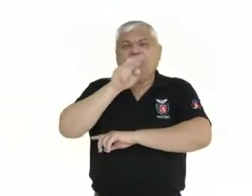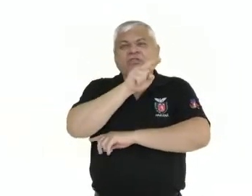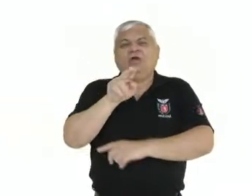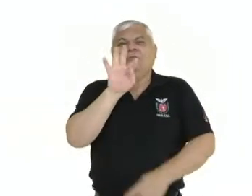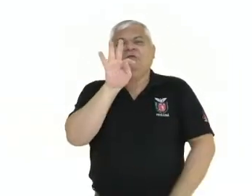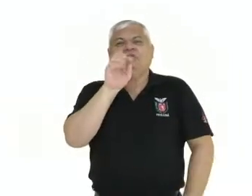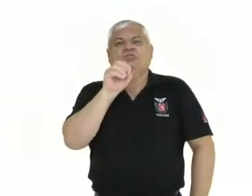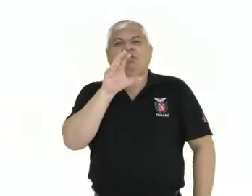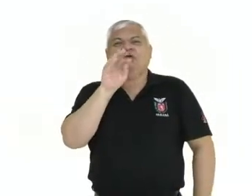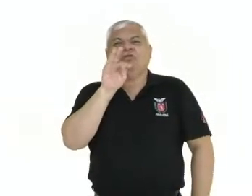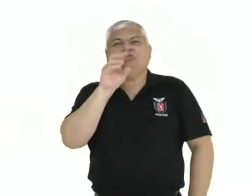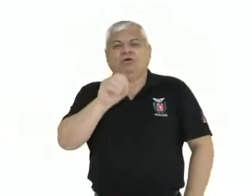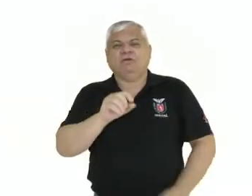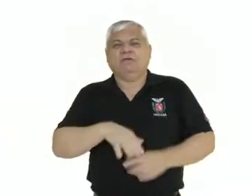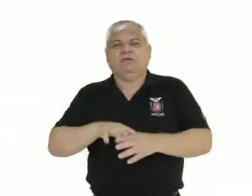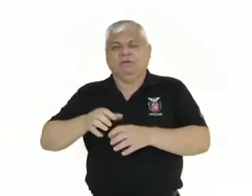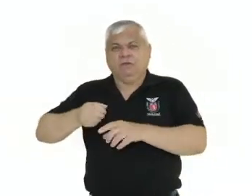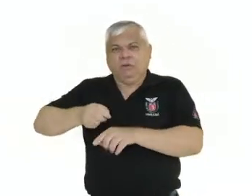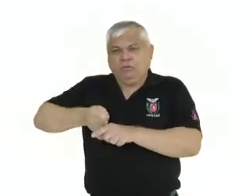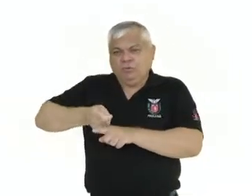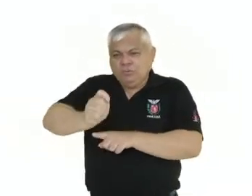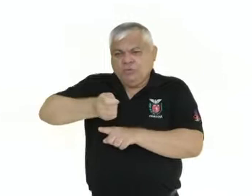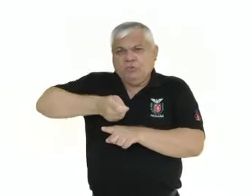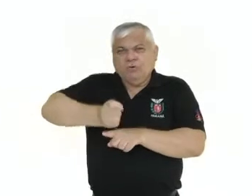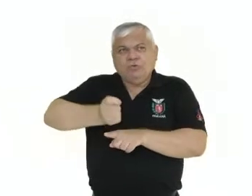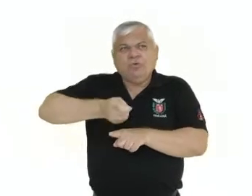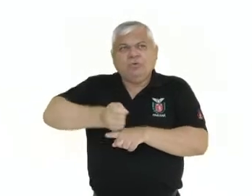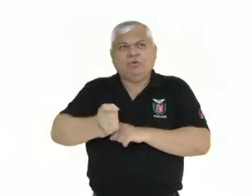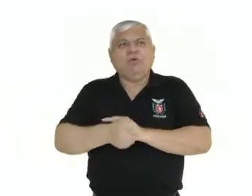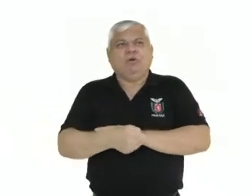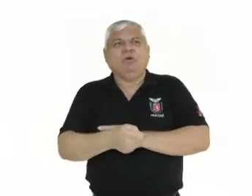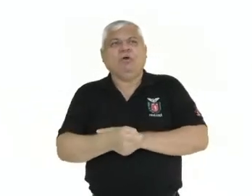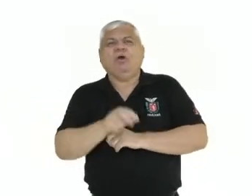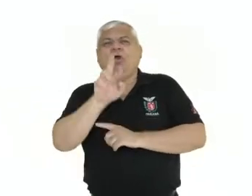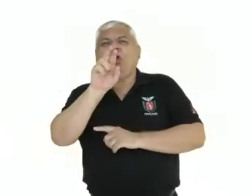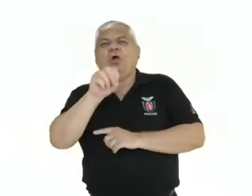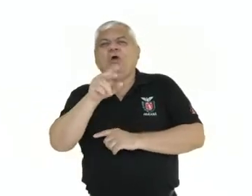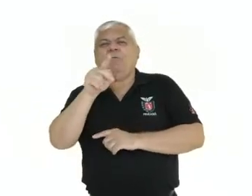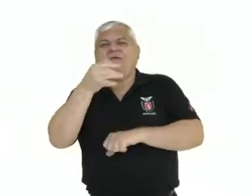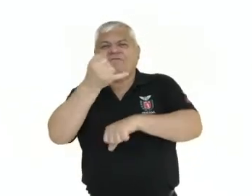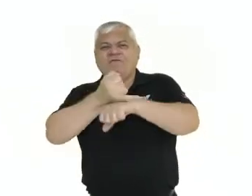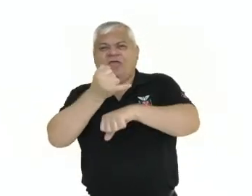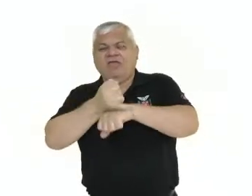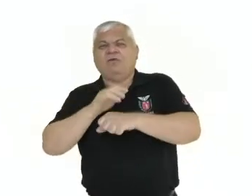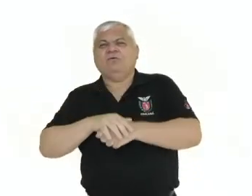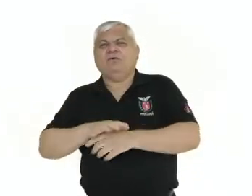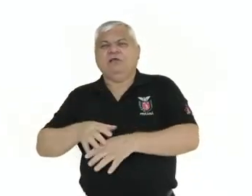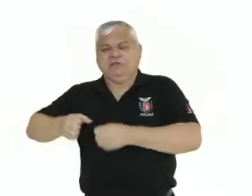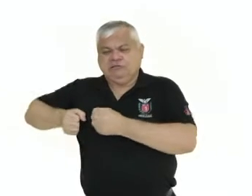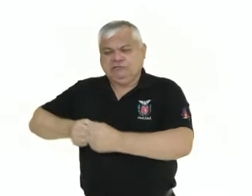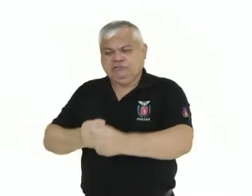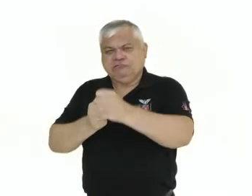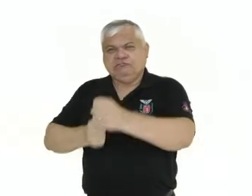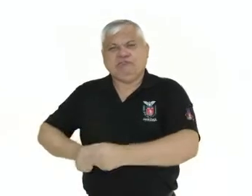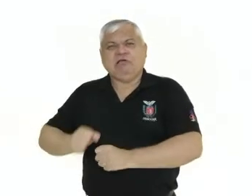toque-toque, o formão rompe-ferro, o serrote vai e vem.